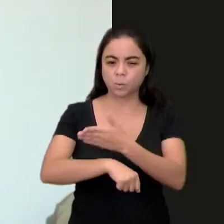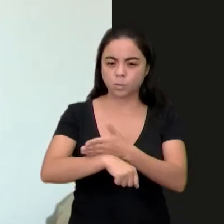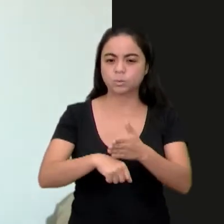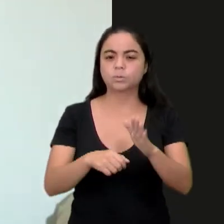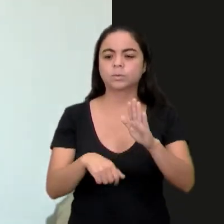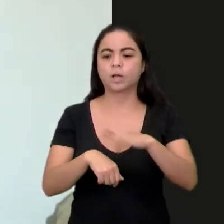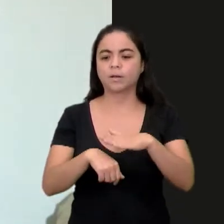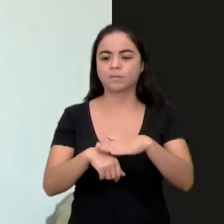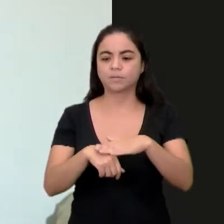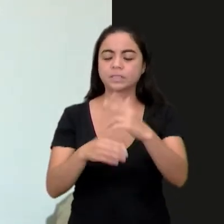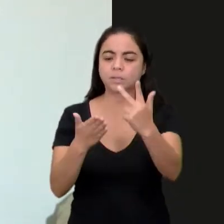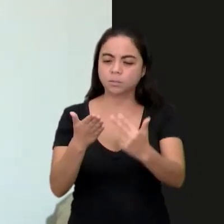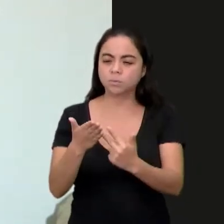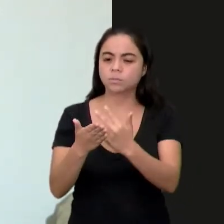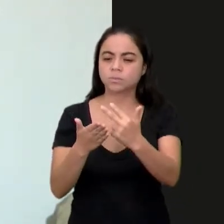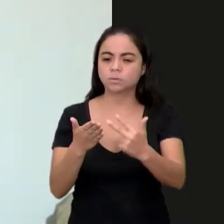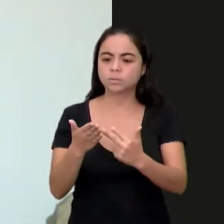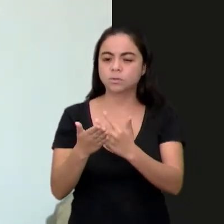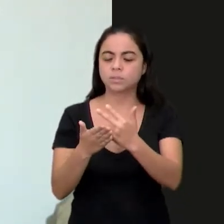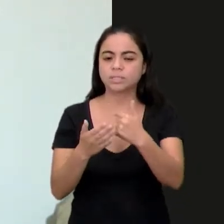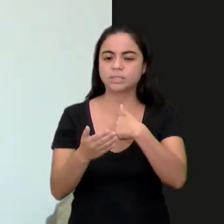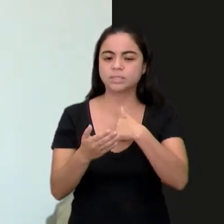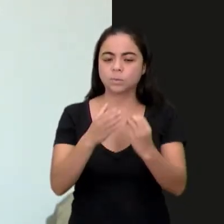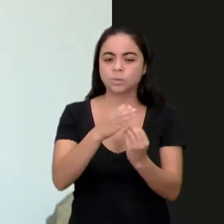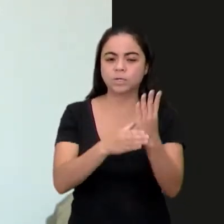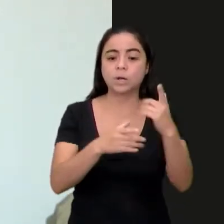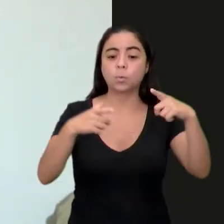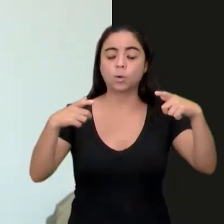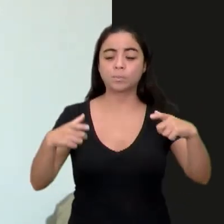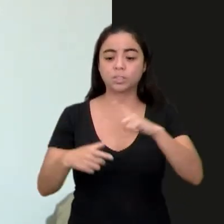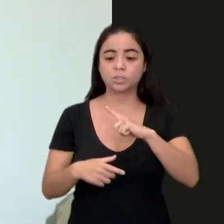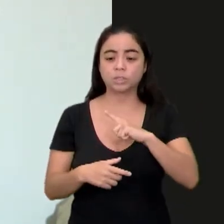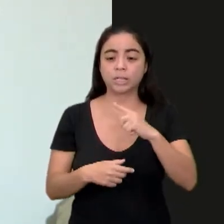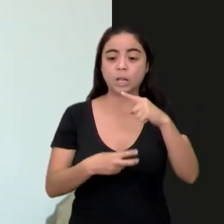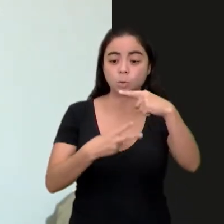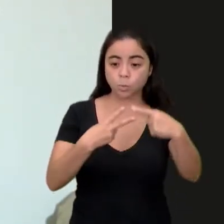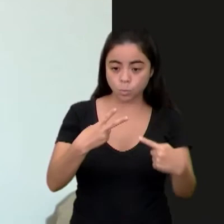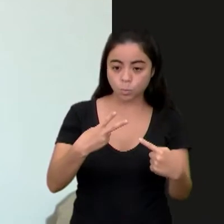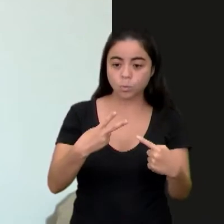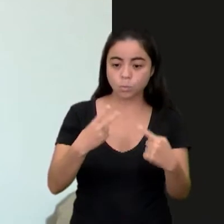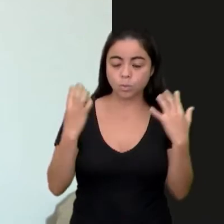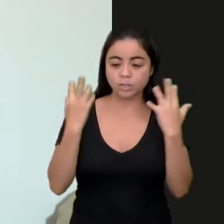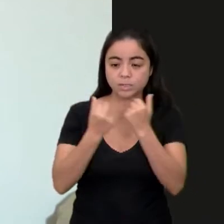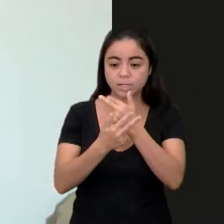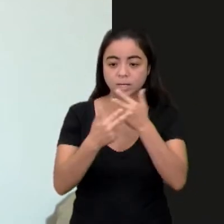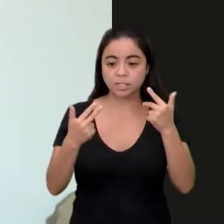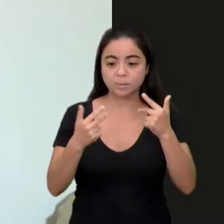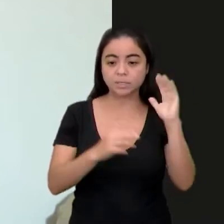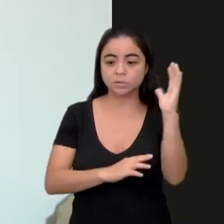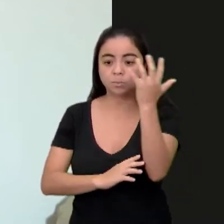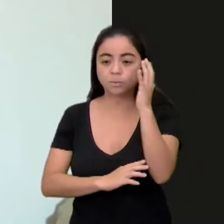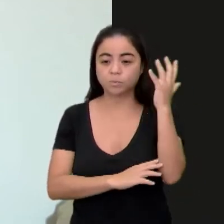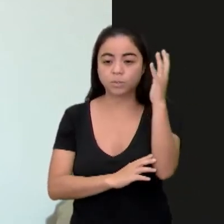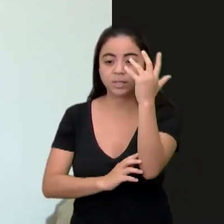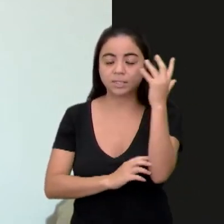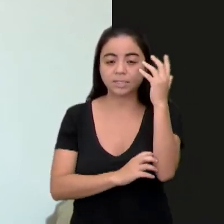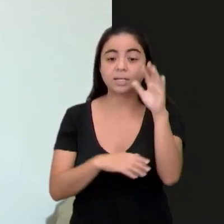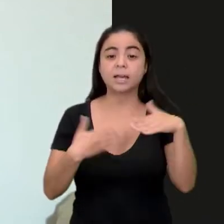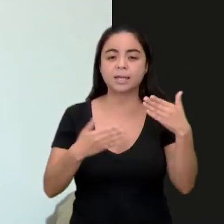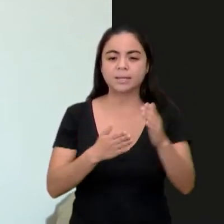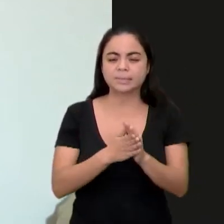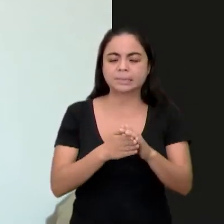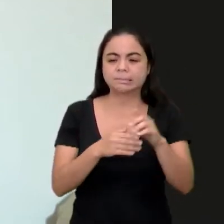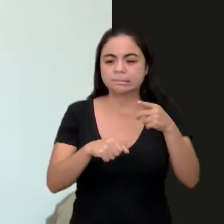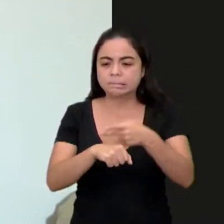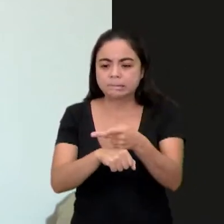minhas charges, né? Então, ali, por exemplo, criei um ambiente onde tu tem dois animais da floresta, né? Uma onça pintada e uma arara azul, que são